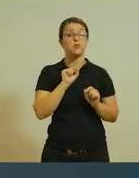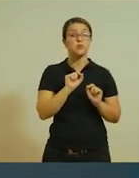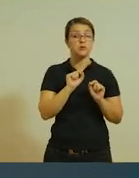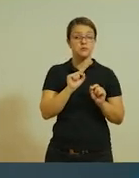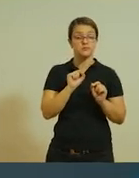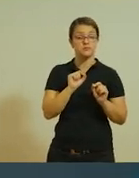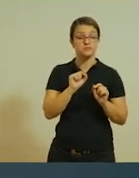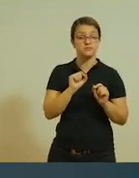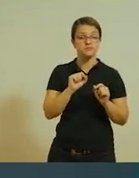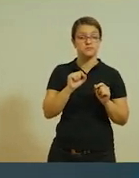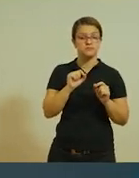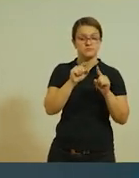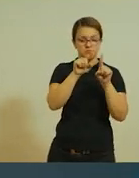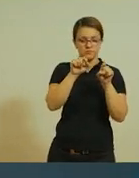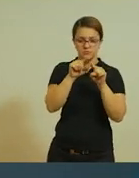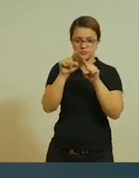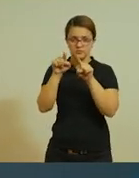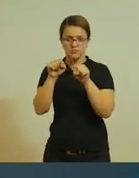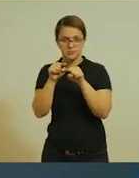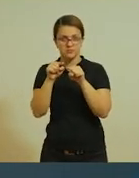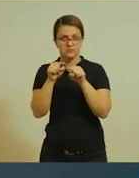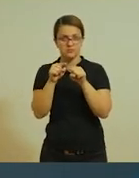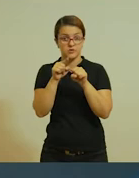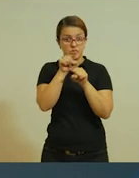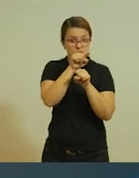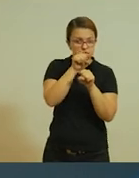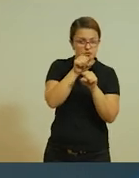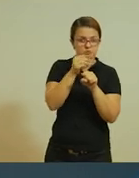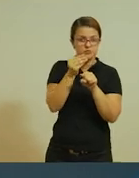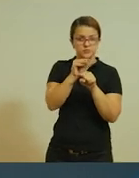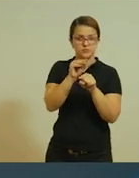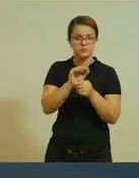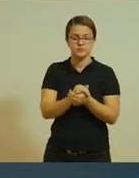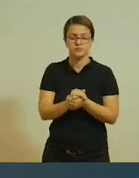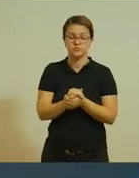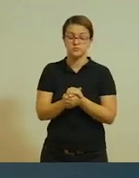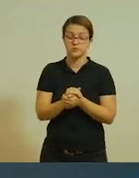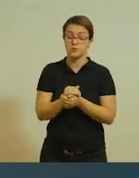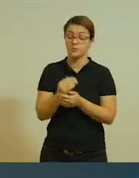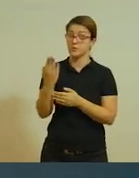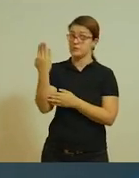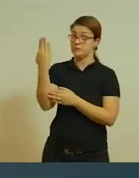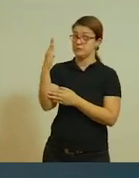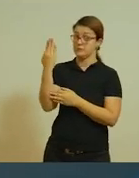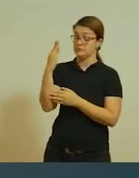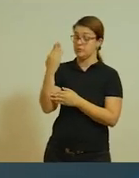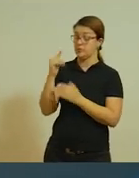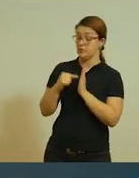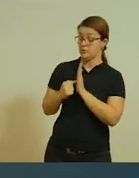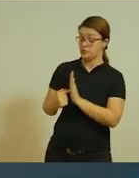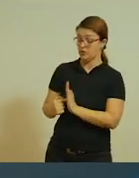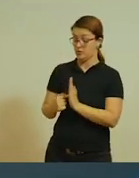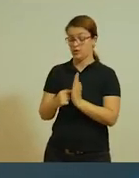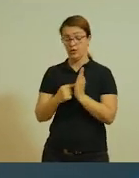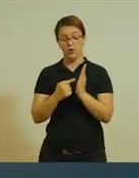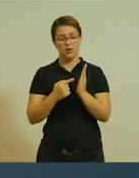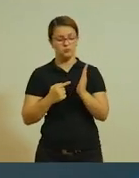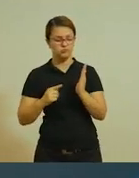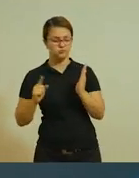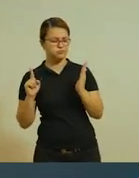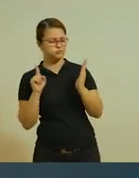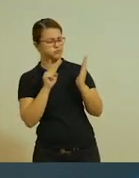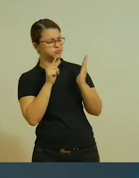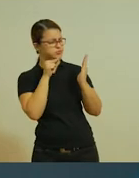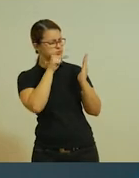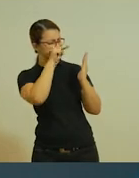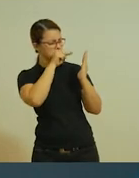nossa sugestão é que você pegue um espelho, dê o espelho para a criança e vá conversando com a criança sobre as características dela,